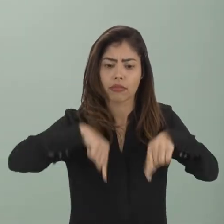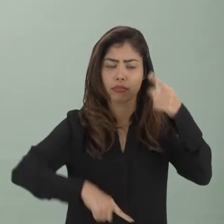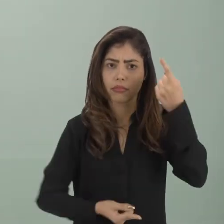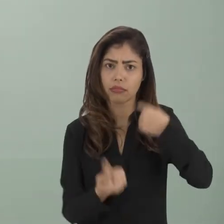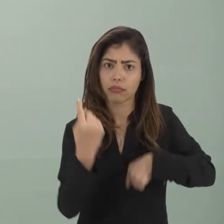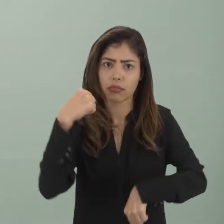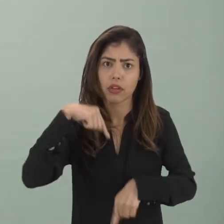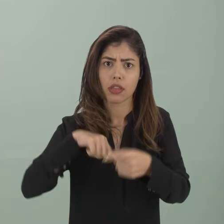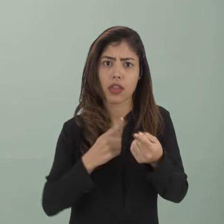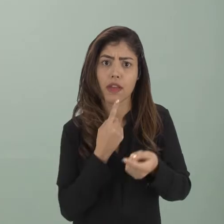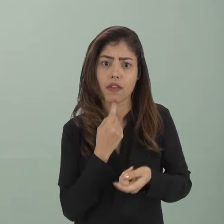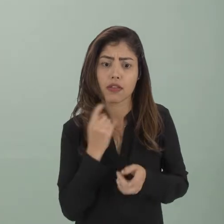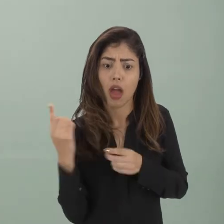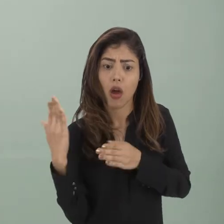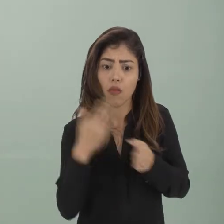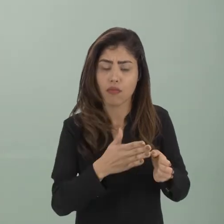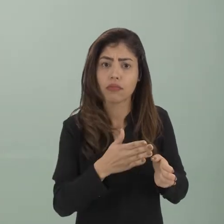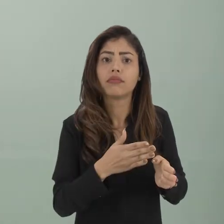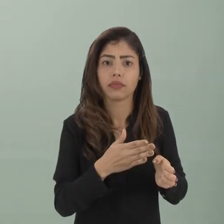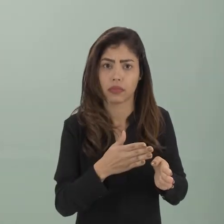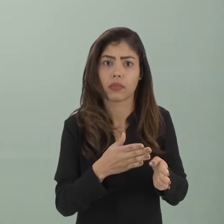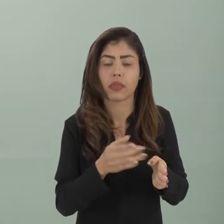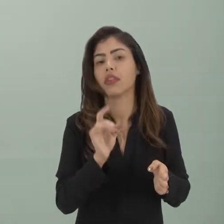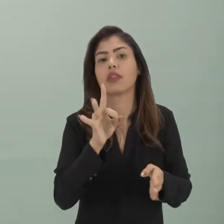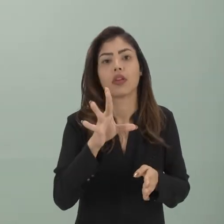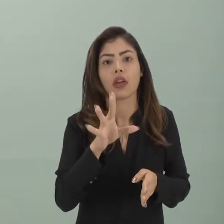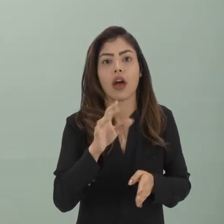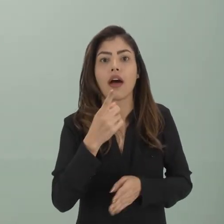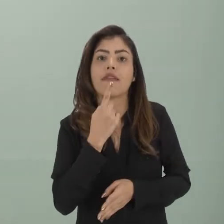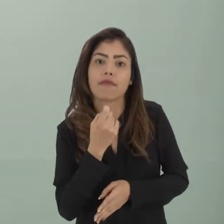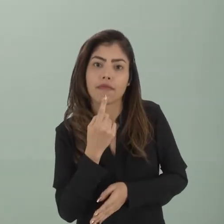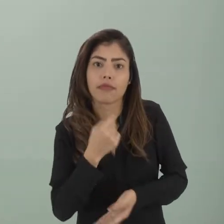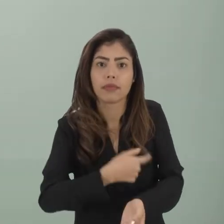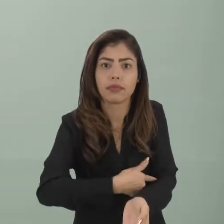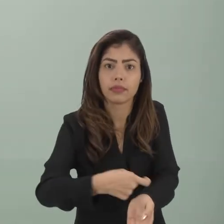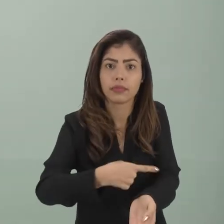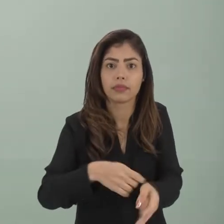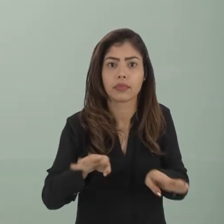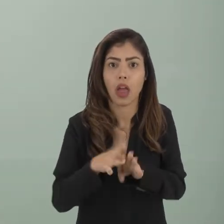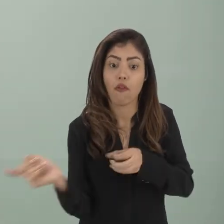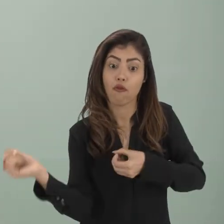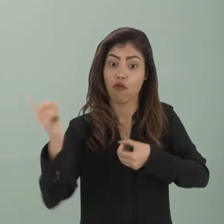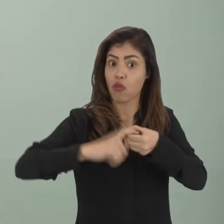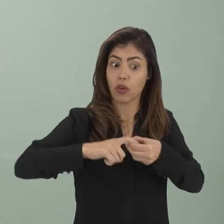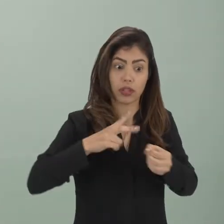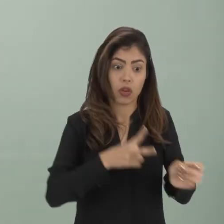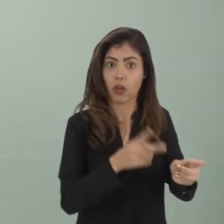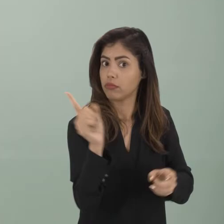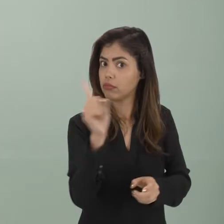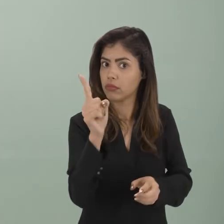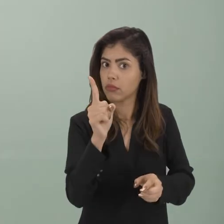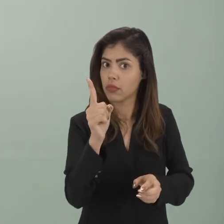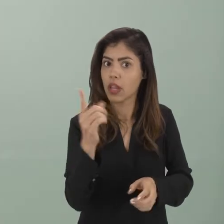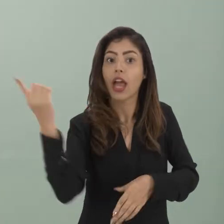um fluxo unidirecional, ou seja, o nosso sangue ele não retorna pelo mesmo caminho, ele só vai numa